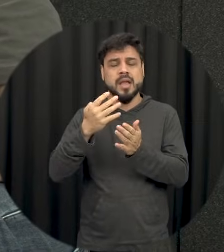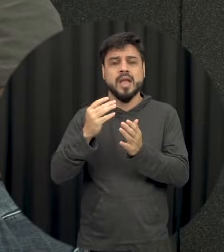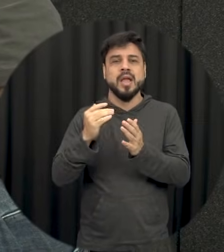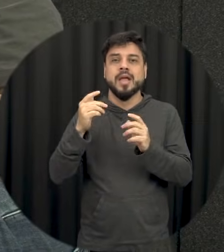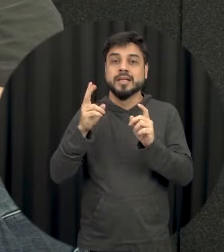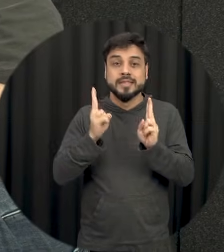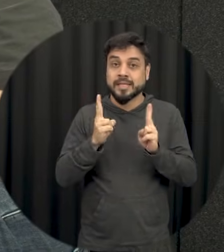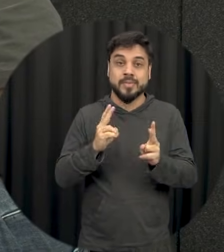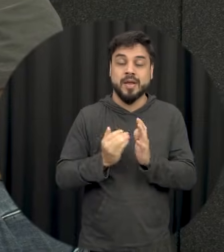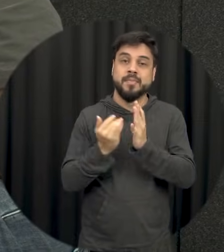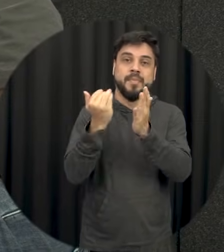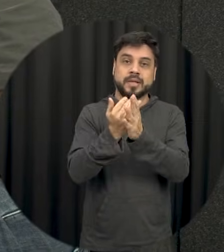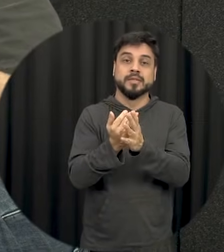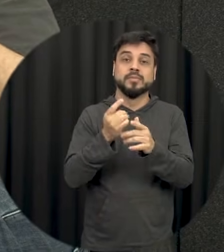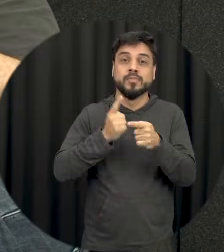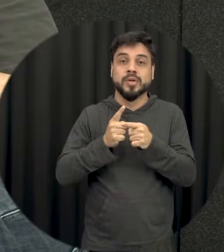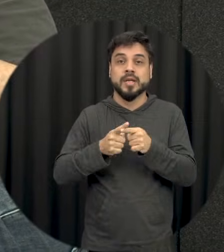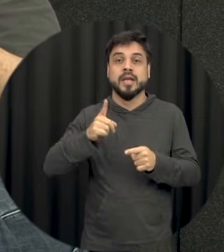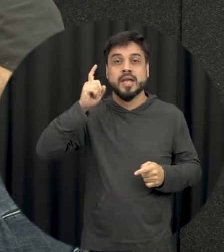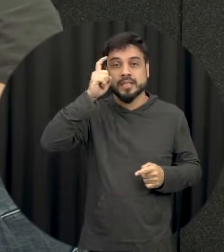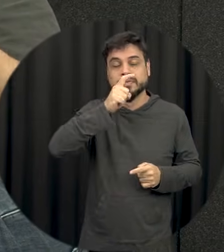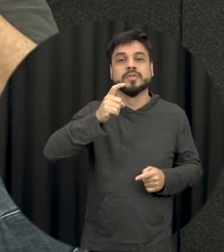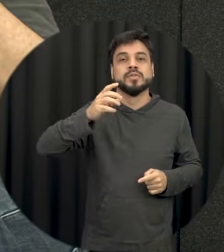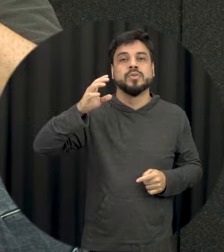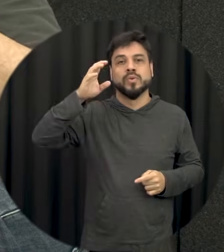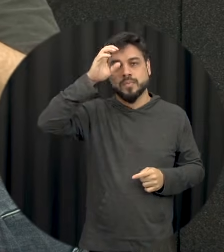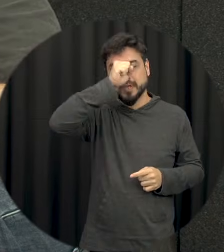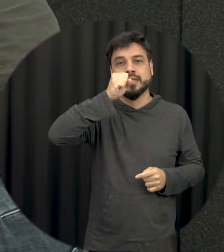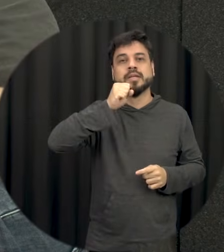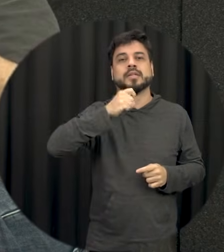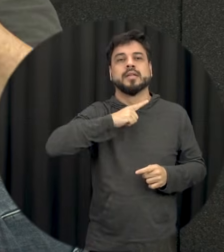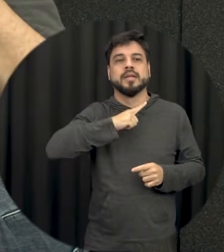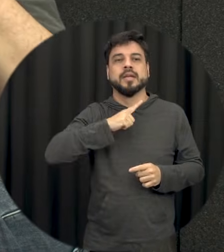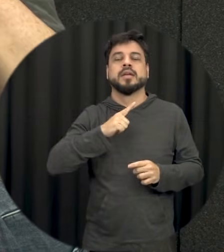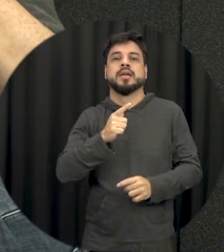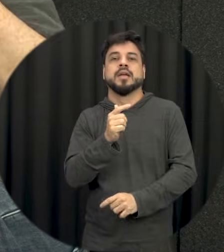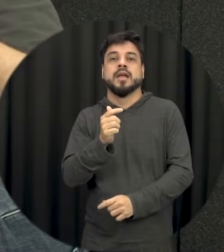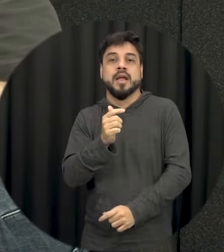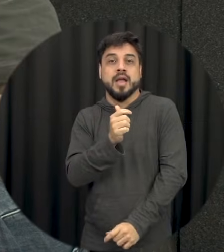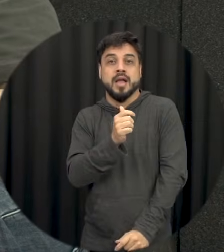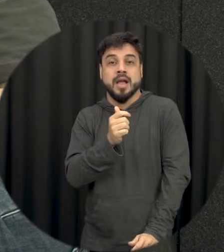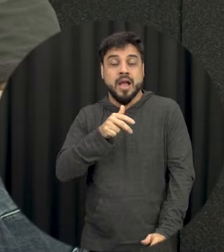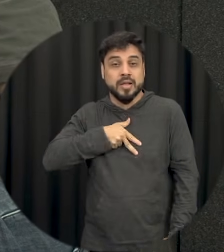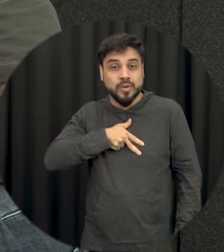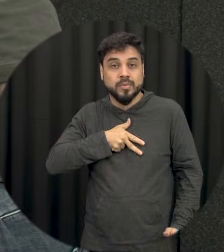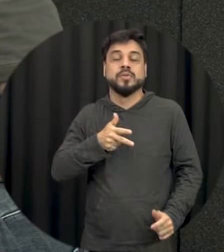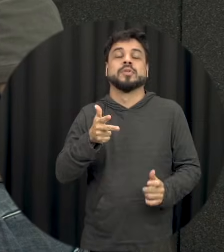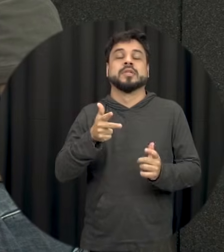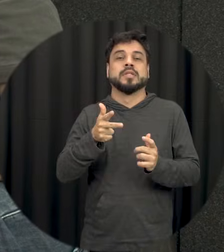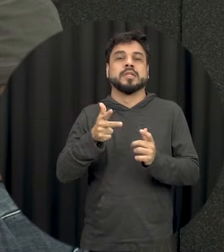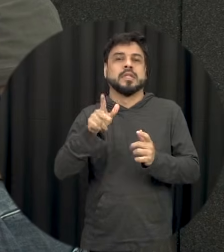difícil você compreender coisas que, por exemplo, a antropologia ou literatura veiculam e não são coisas